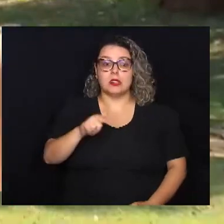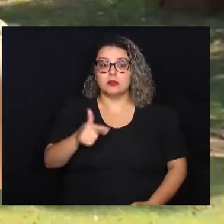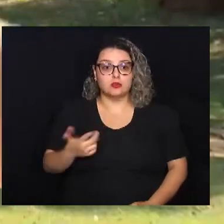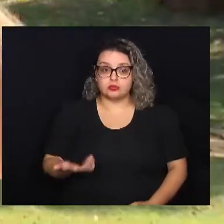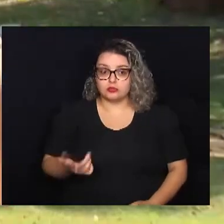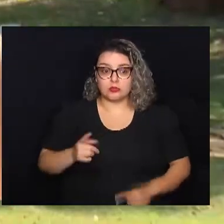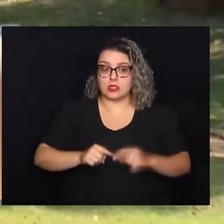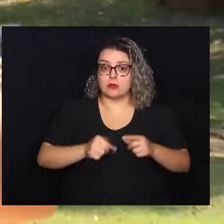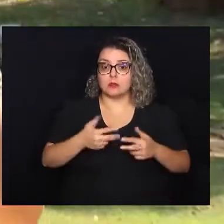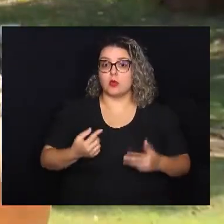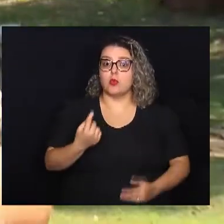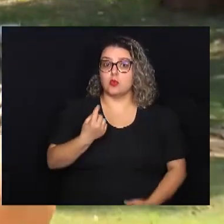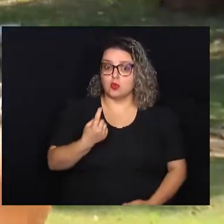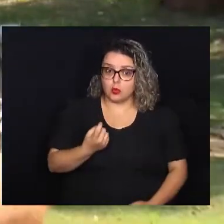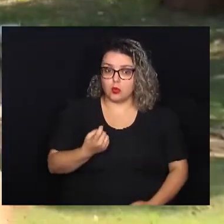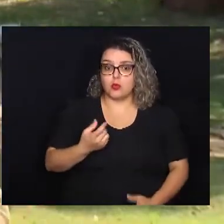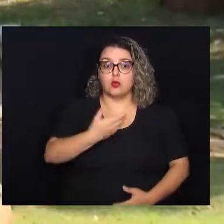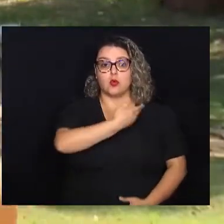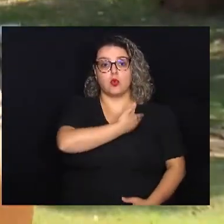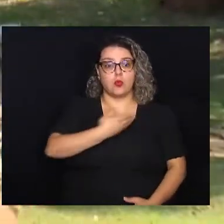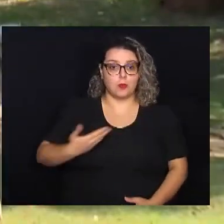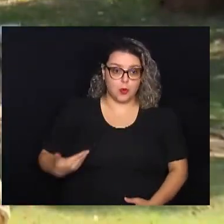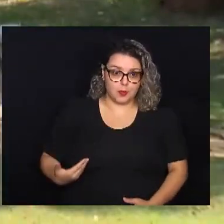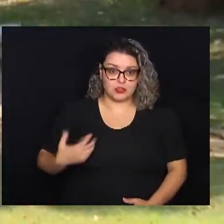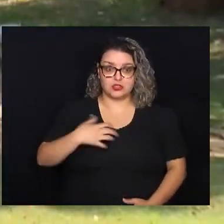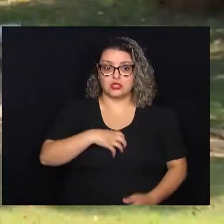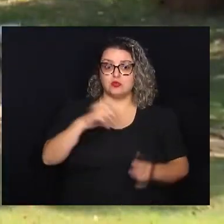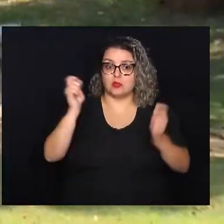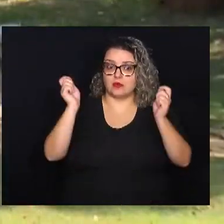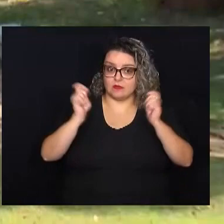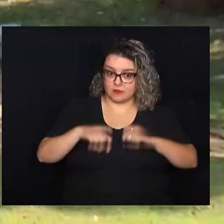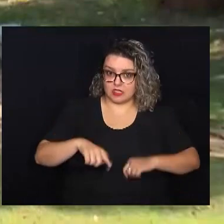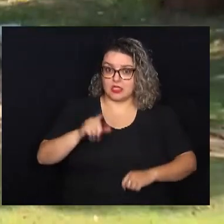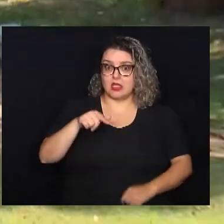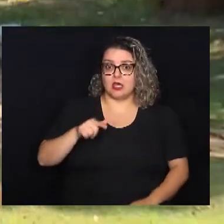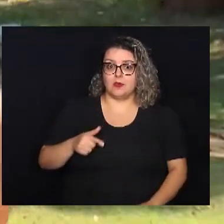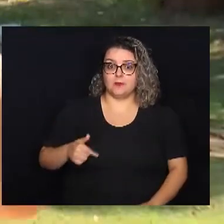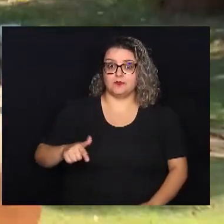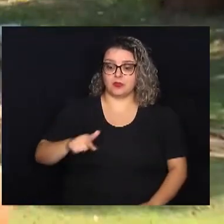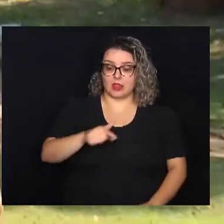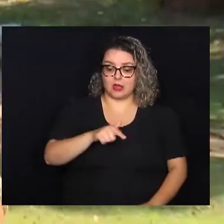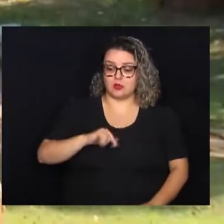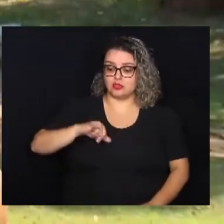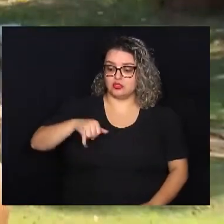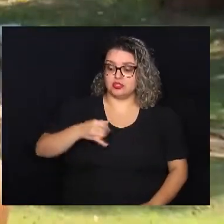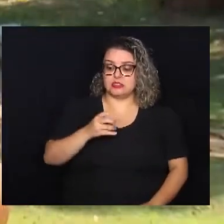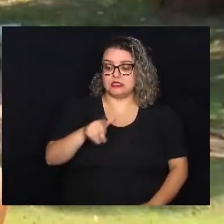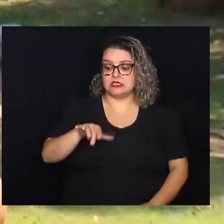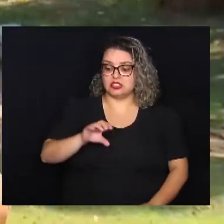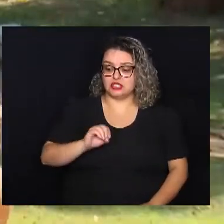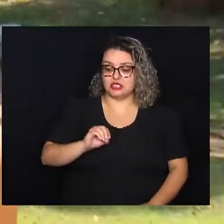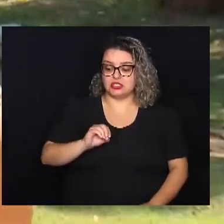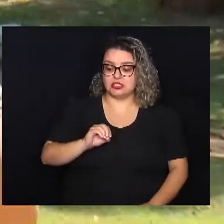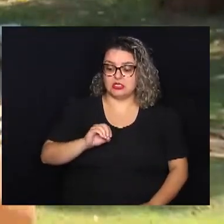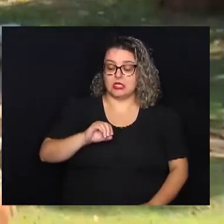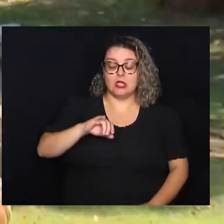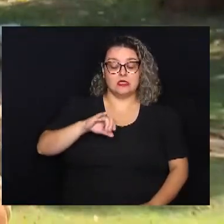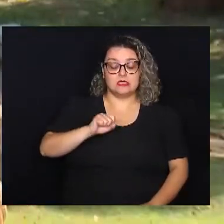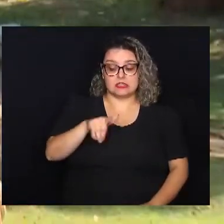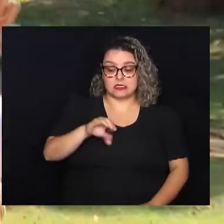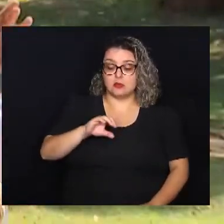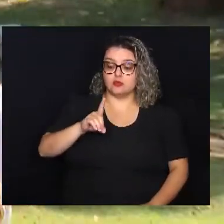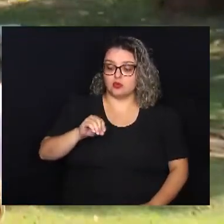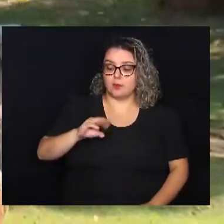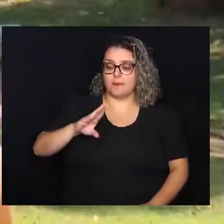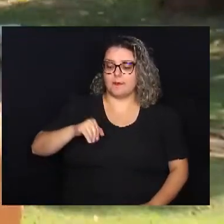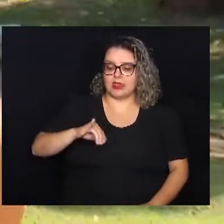o único equipamento público que existe de forma eficiente é a lagoa do Jardim São Domingos é um pedido antigo para nós levarmos não